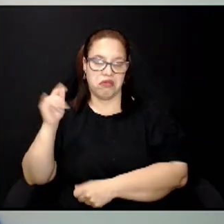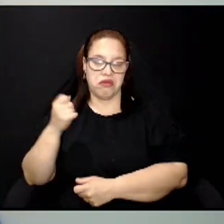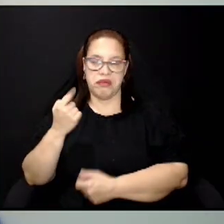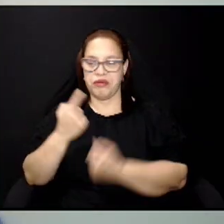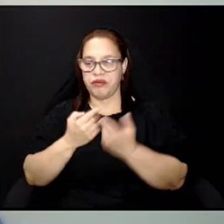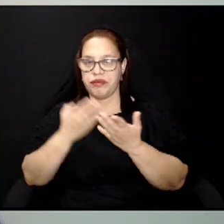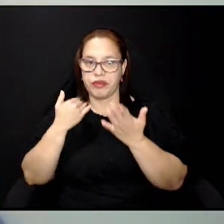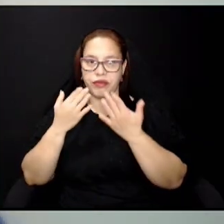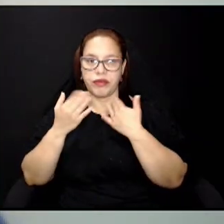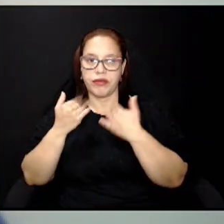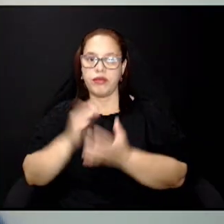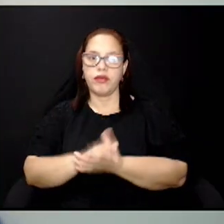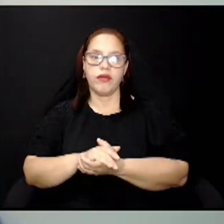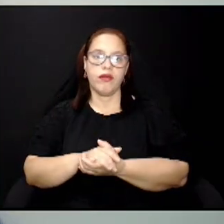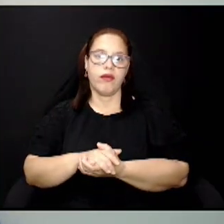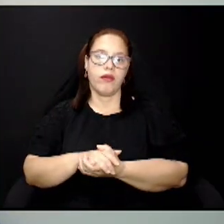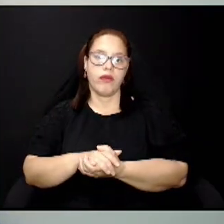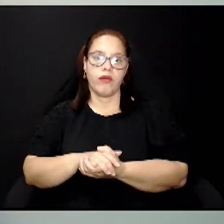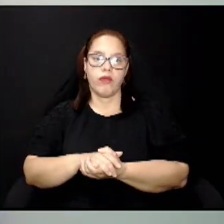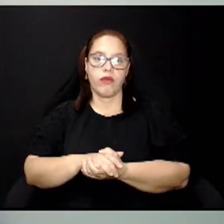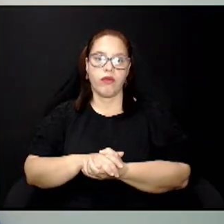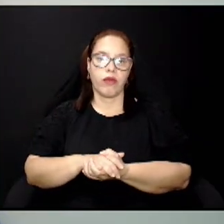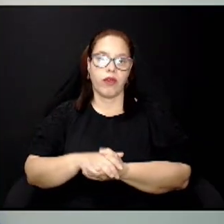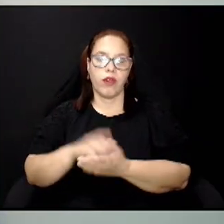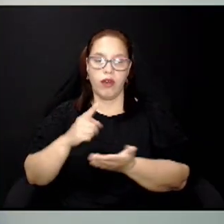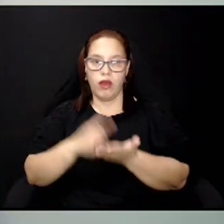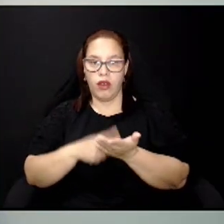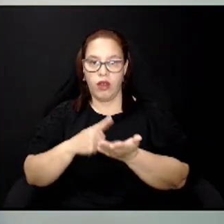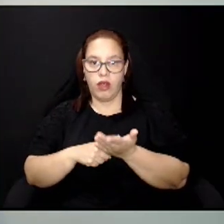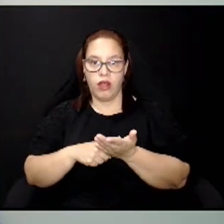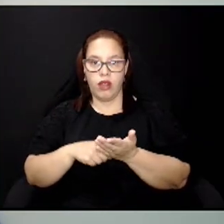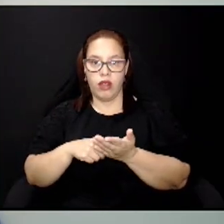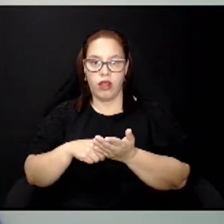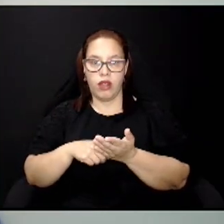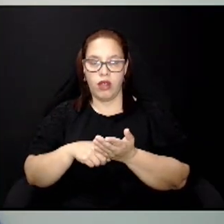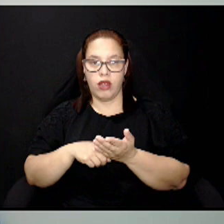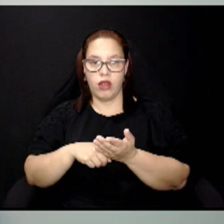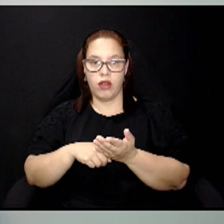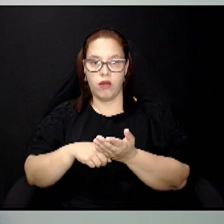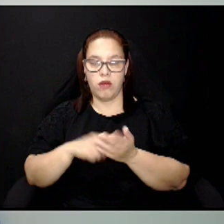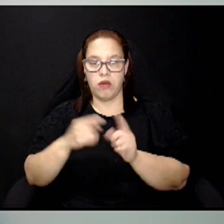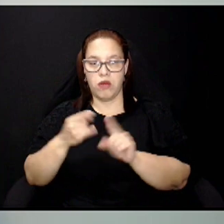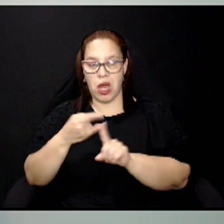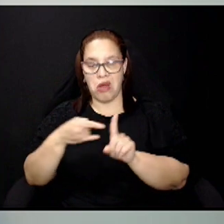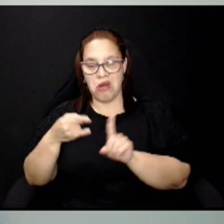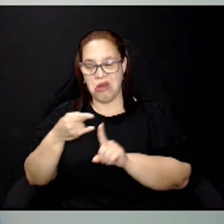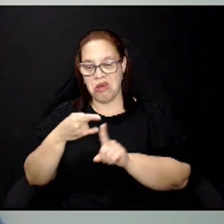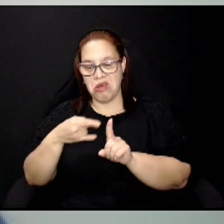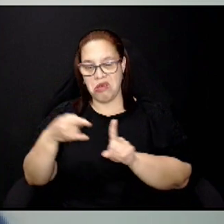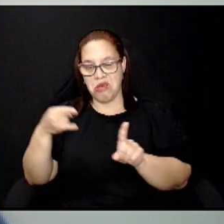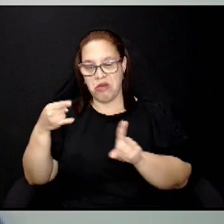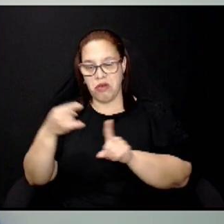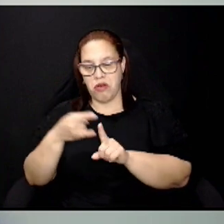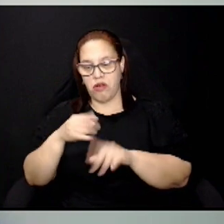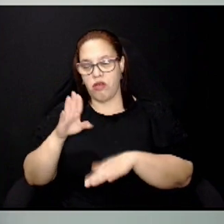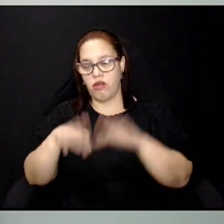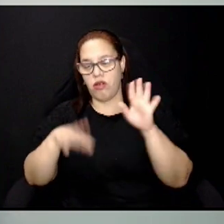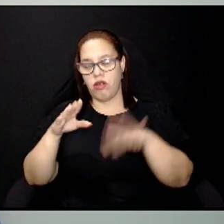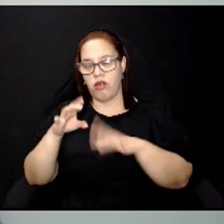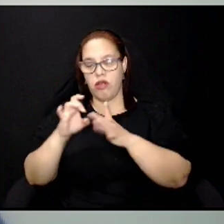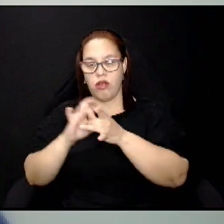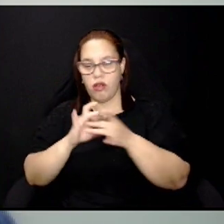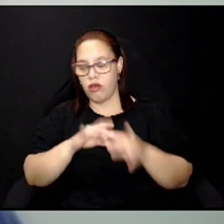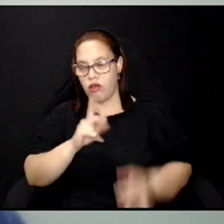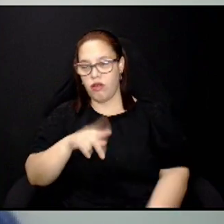ali mesmo, às vezes eles marcam um meeting com a gente, aí vai depender também muito do contexto do professor. E a